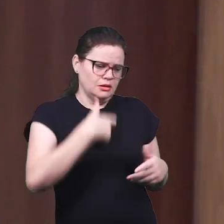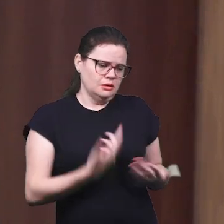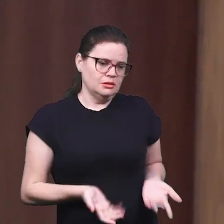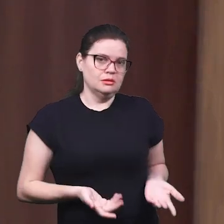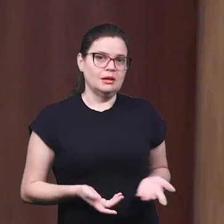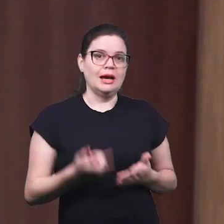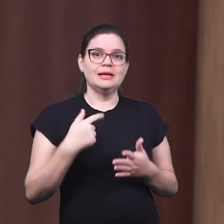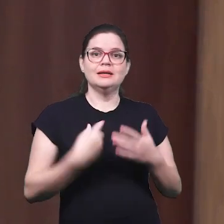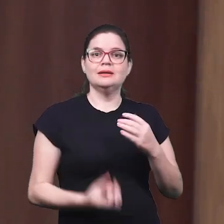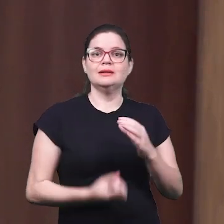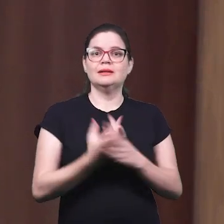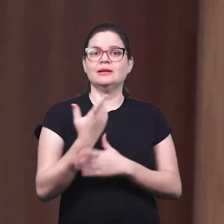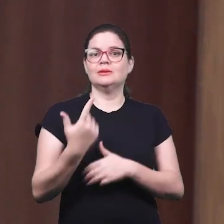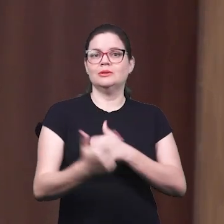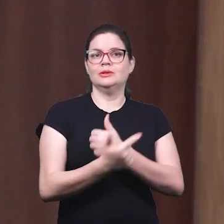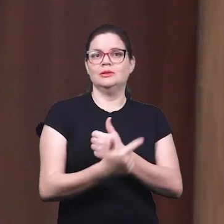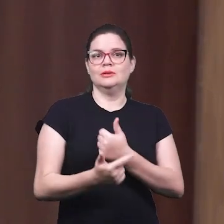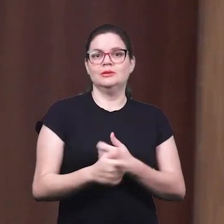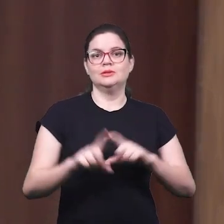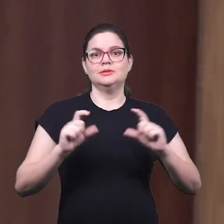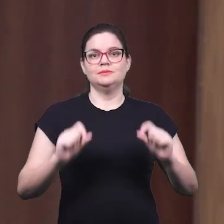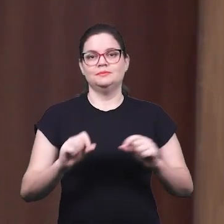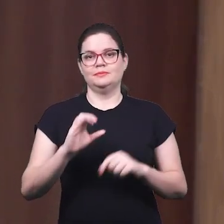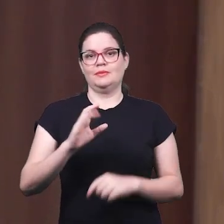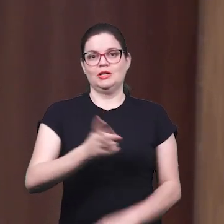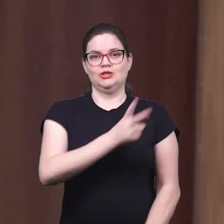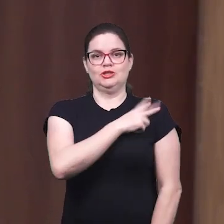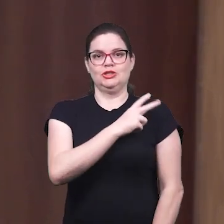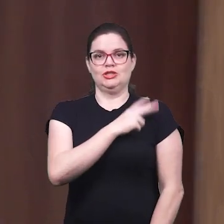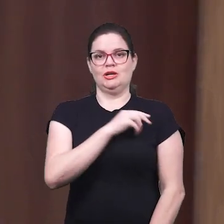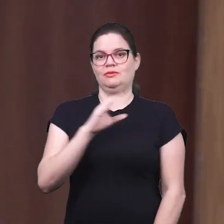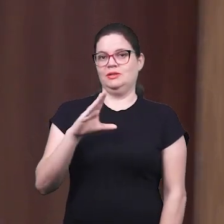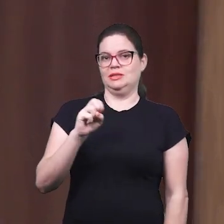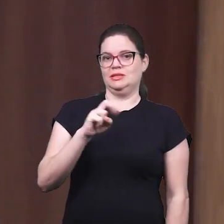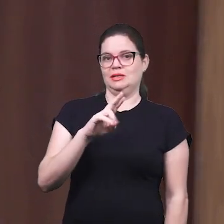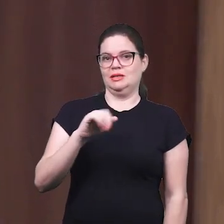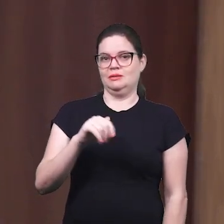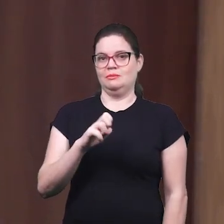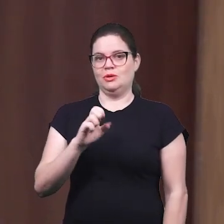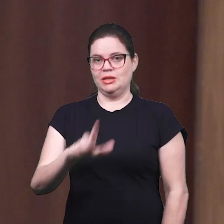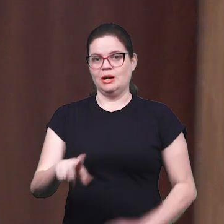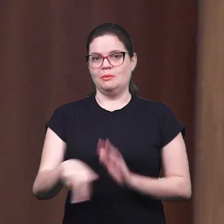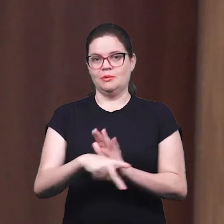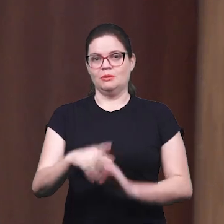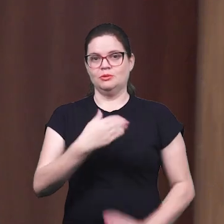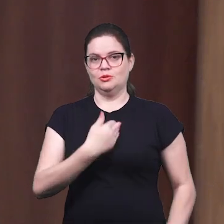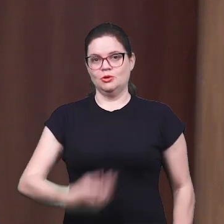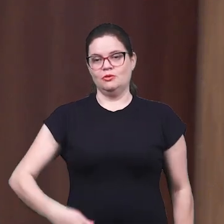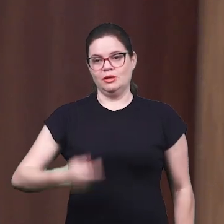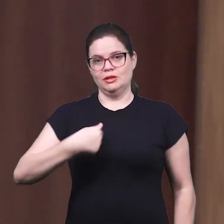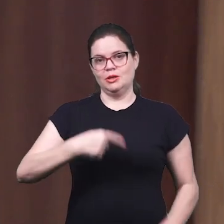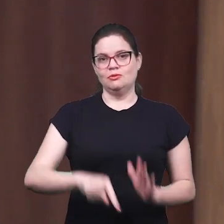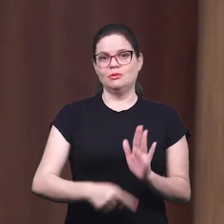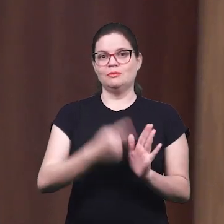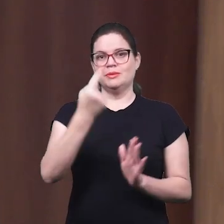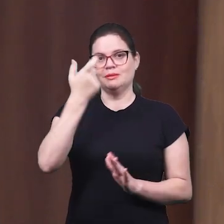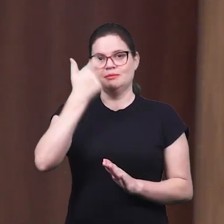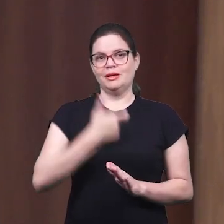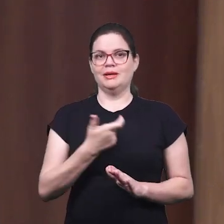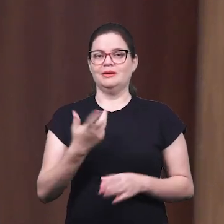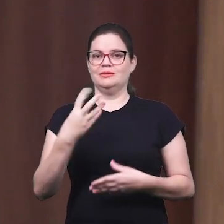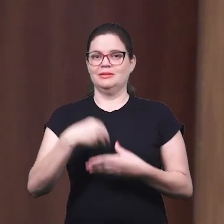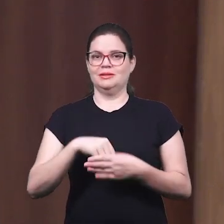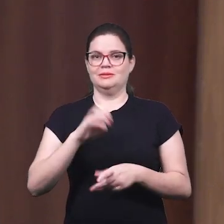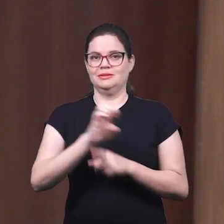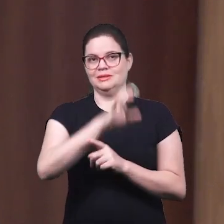Aí ele criou o cargo de chefe cerimonial do governo do Estado, e eu fui o primeiro cerimonialista do Estado do Espírito